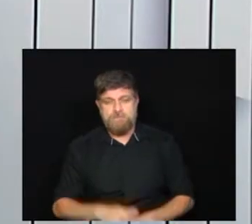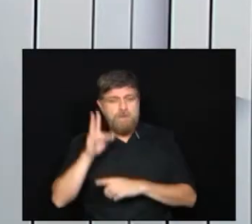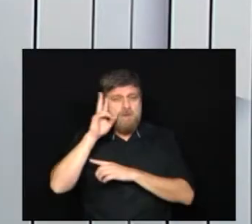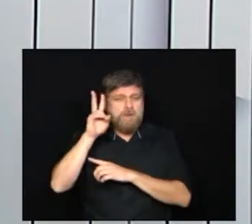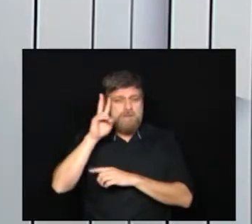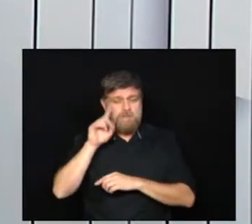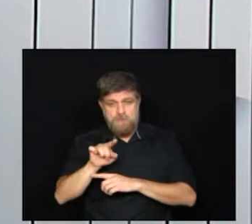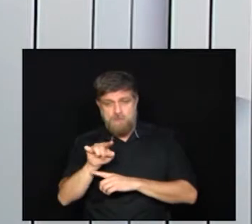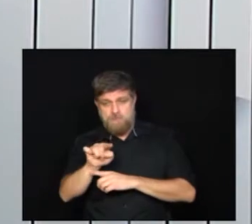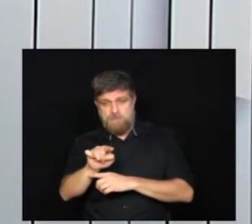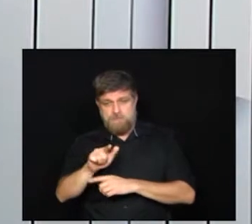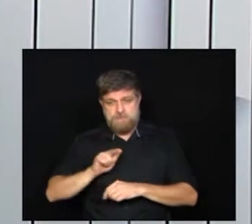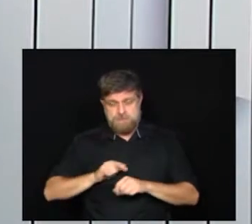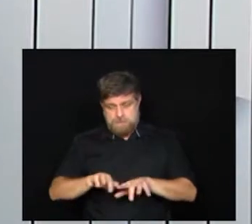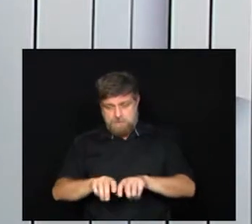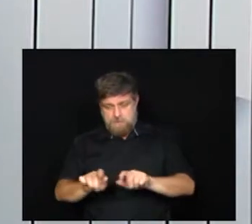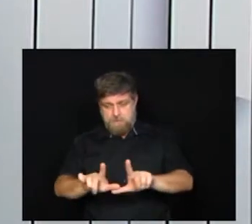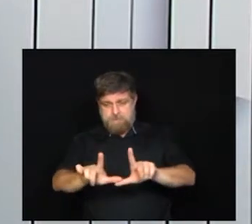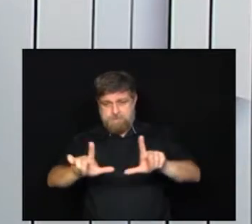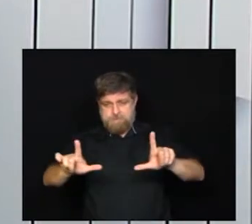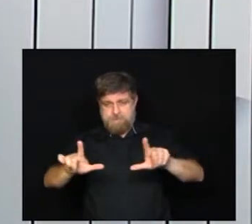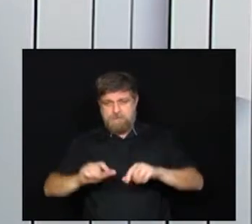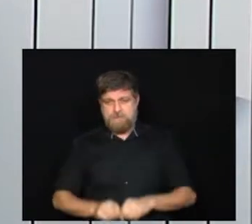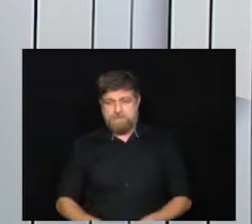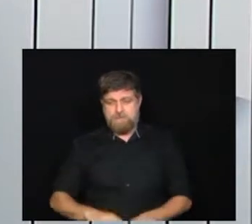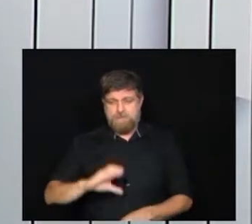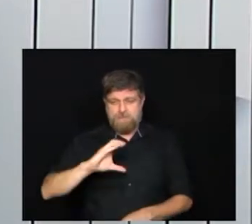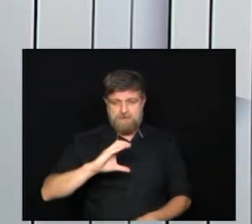Lembrando que se você acessar o site